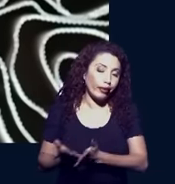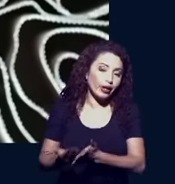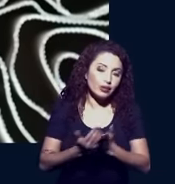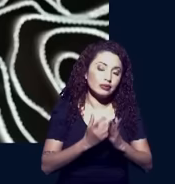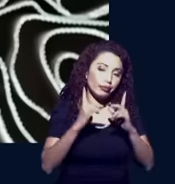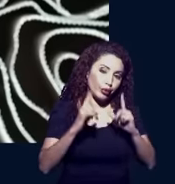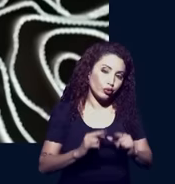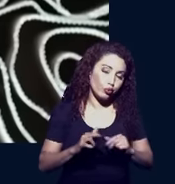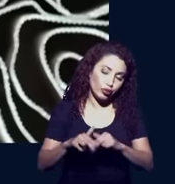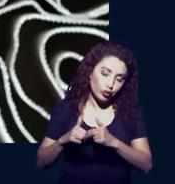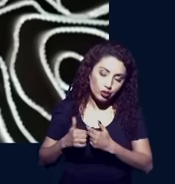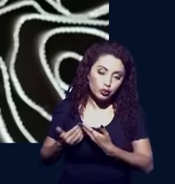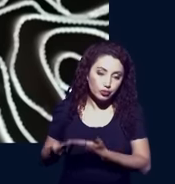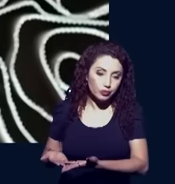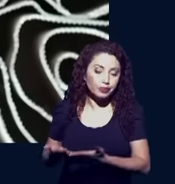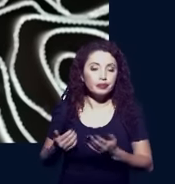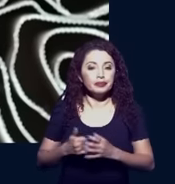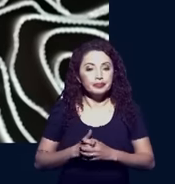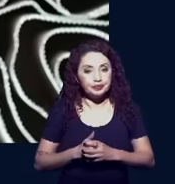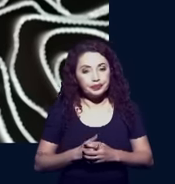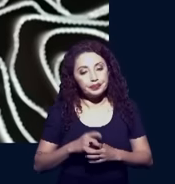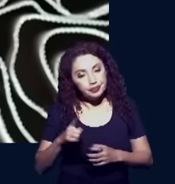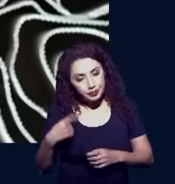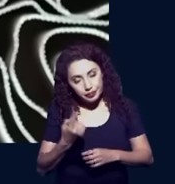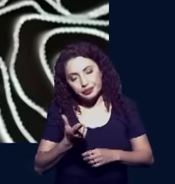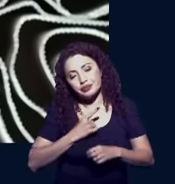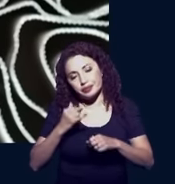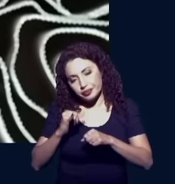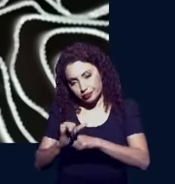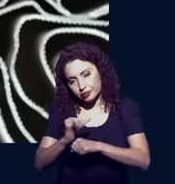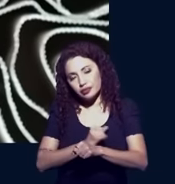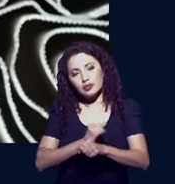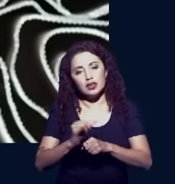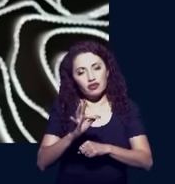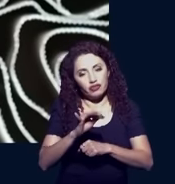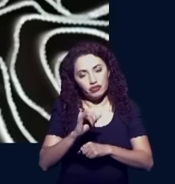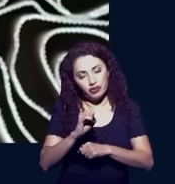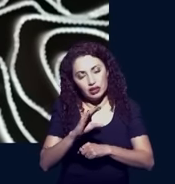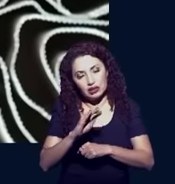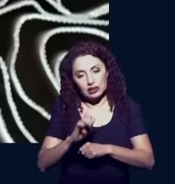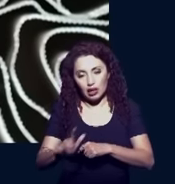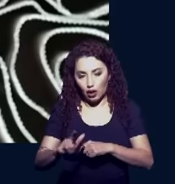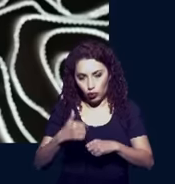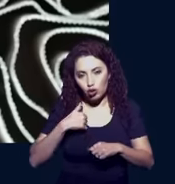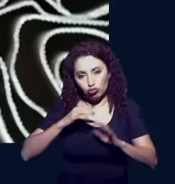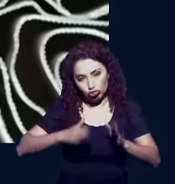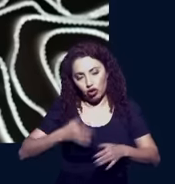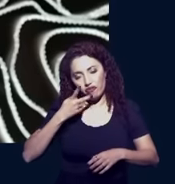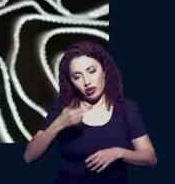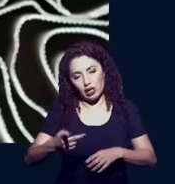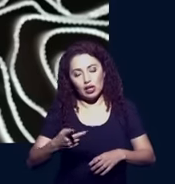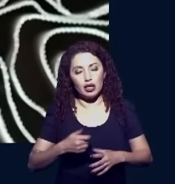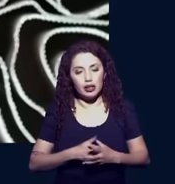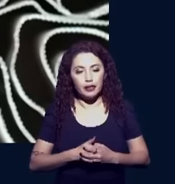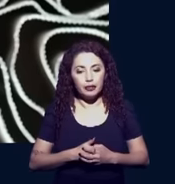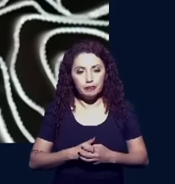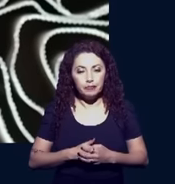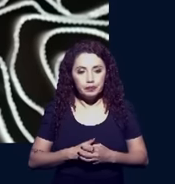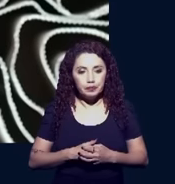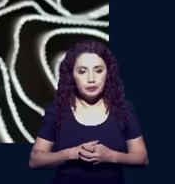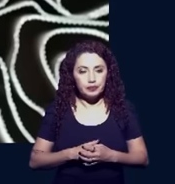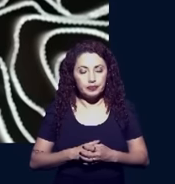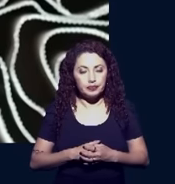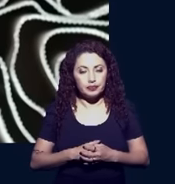cima disso de novo temos um bom arcabouço fiscal e aliás nós falamos aqui e eu falei citando o o